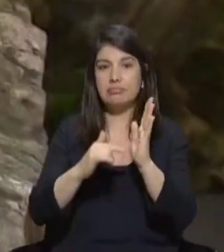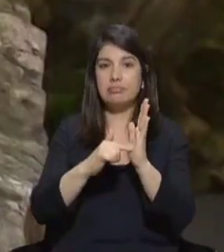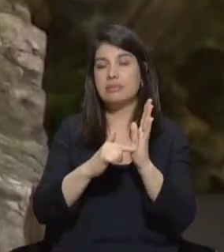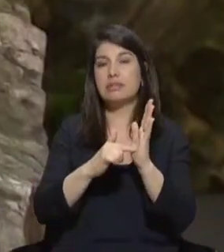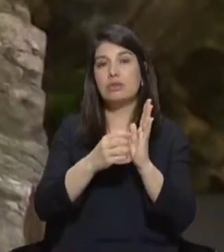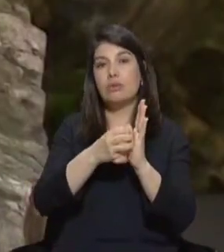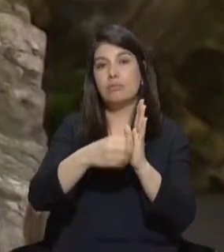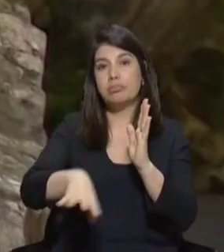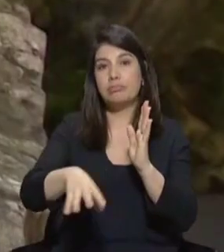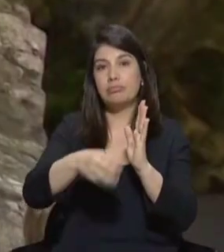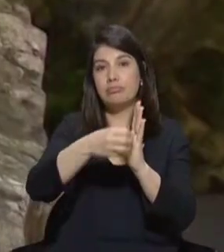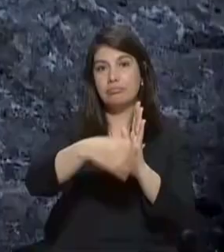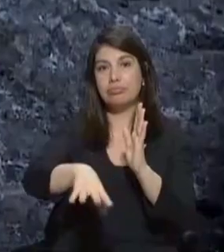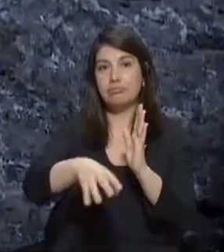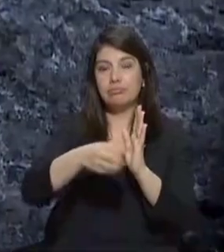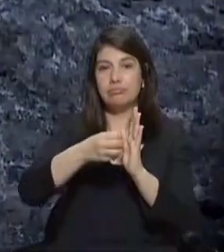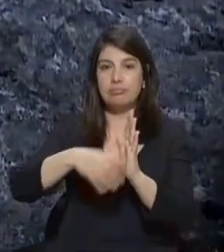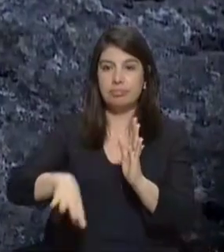soltando.